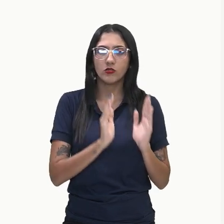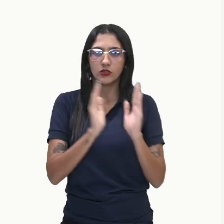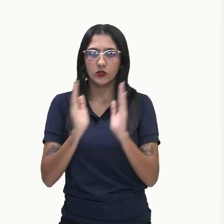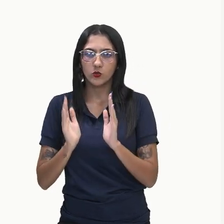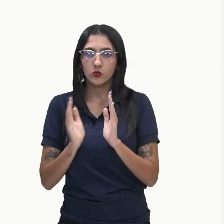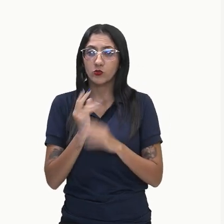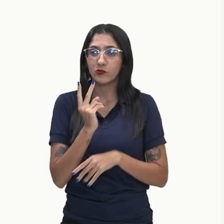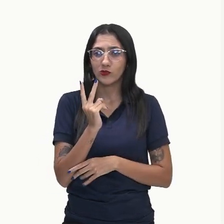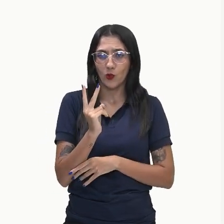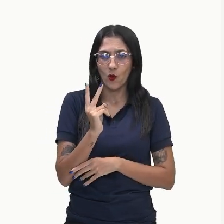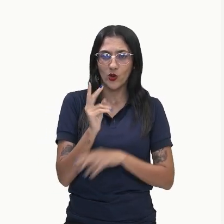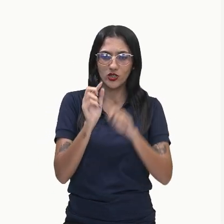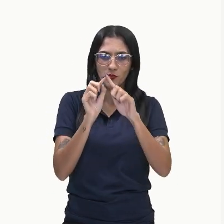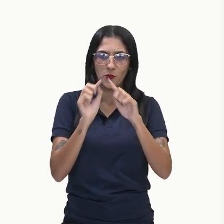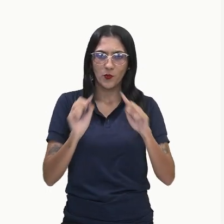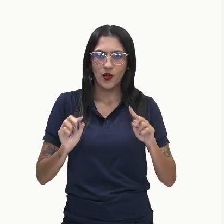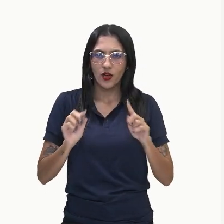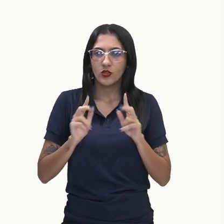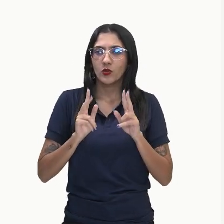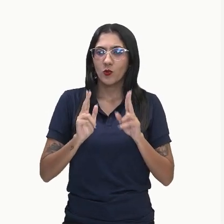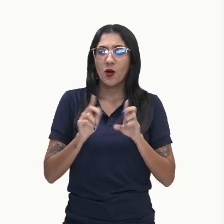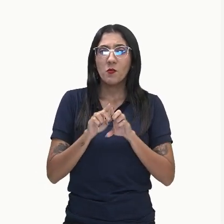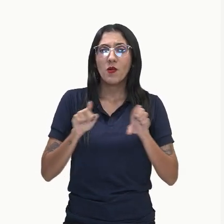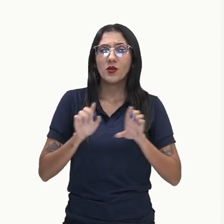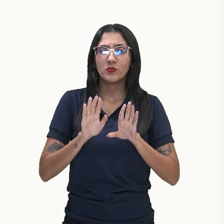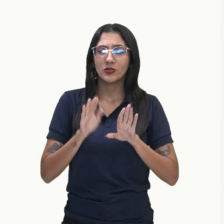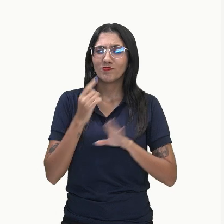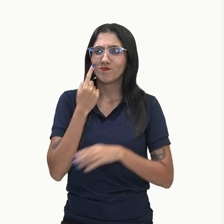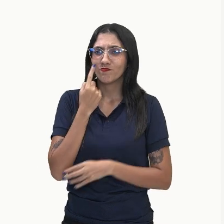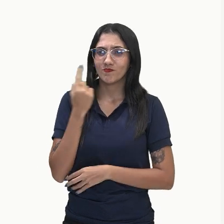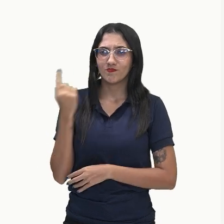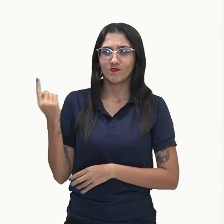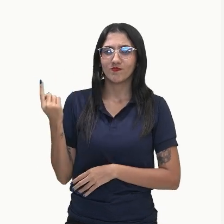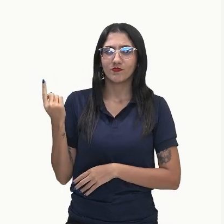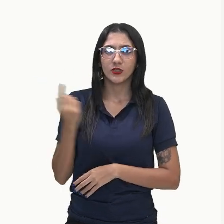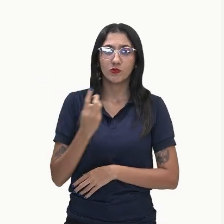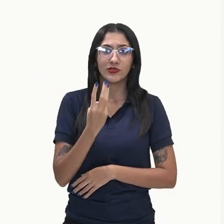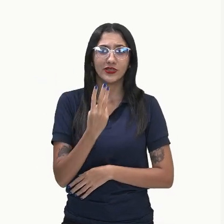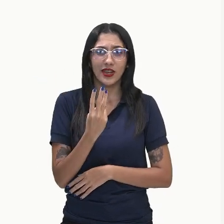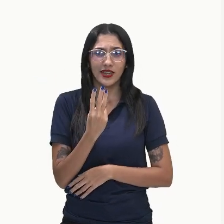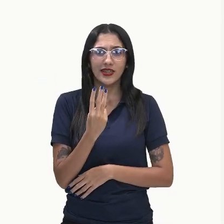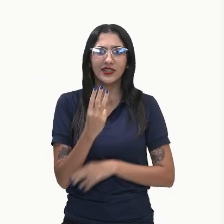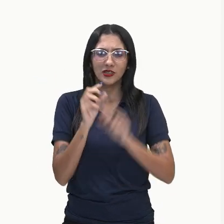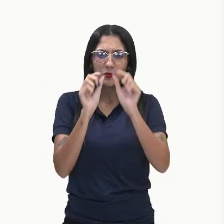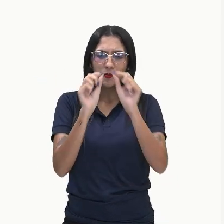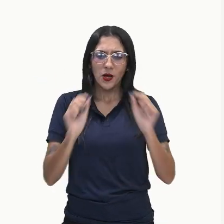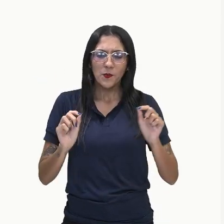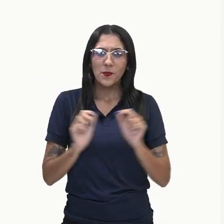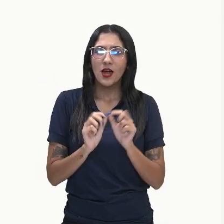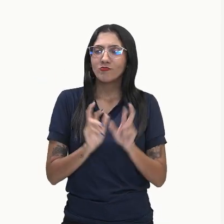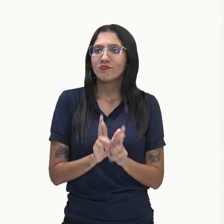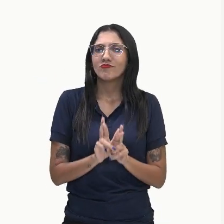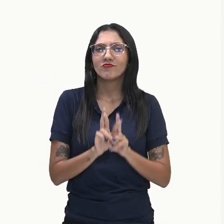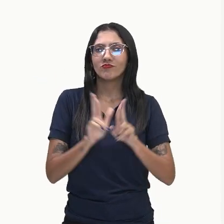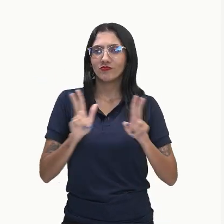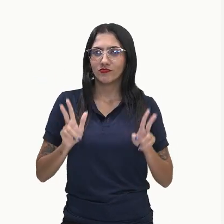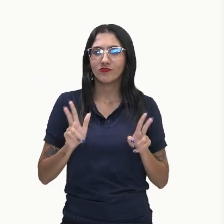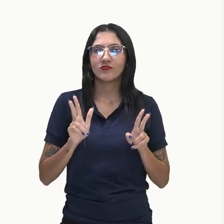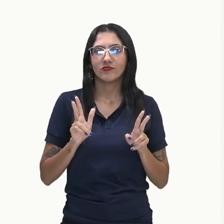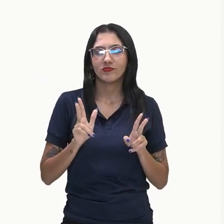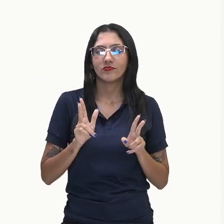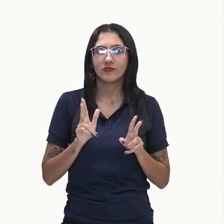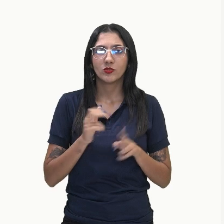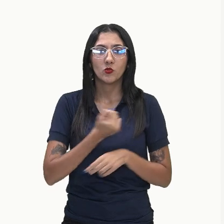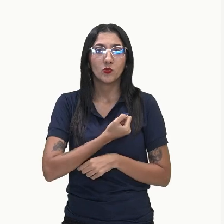iguais, mas no escaleno, os três lados têm medidas o quê? Diferentes.